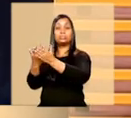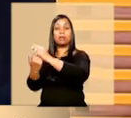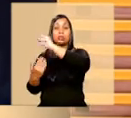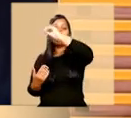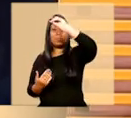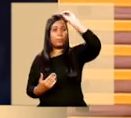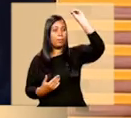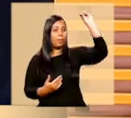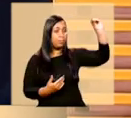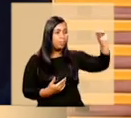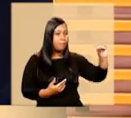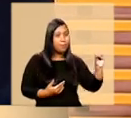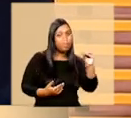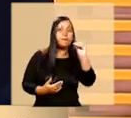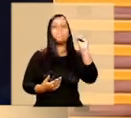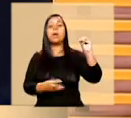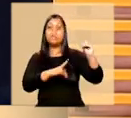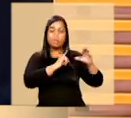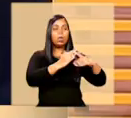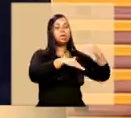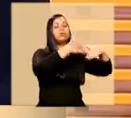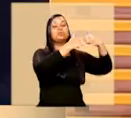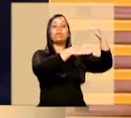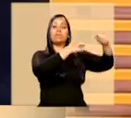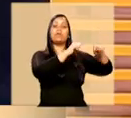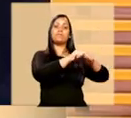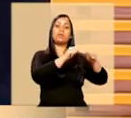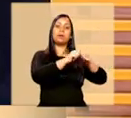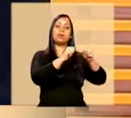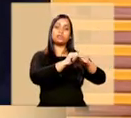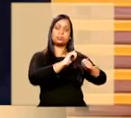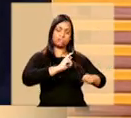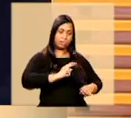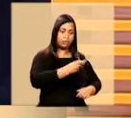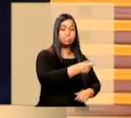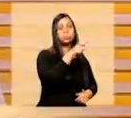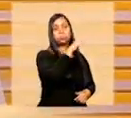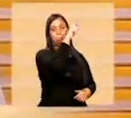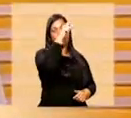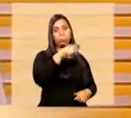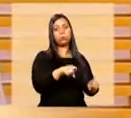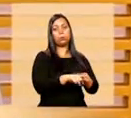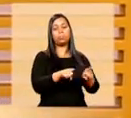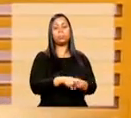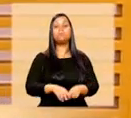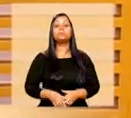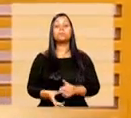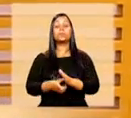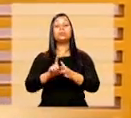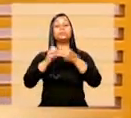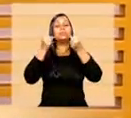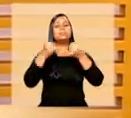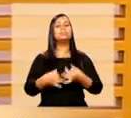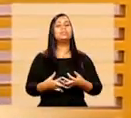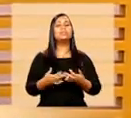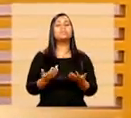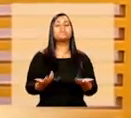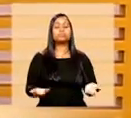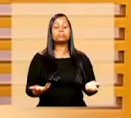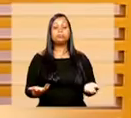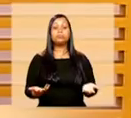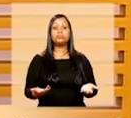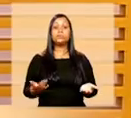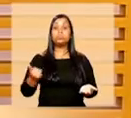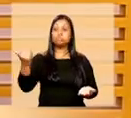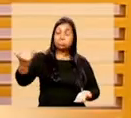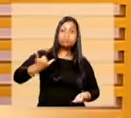fora e também desenvolver nos seus estados de origem a possibilidade de realizar transplante, né? Ô Marcela, antes da gente encerrar esse bloco, conta pra gente.